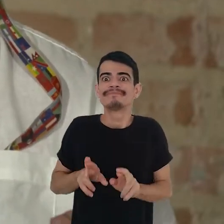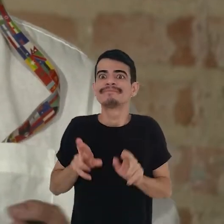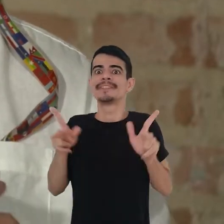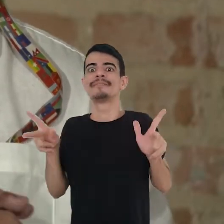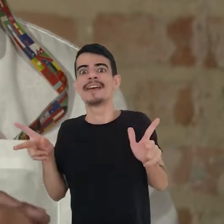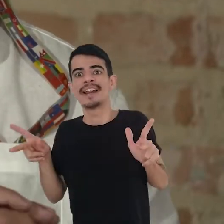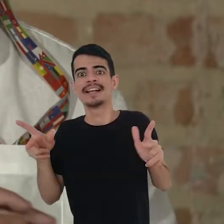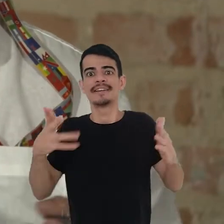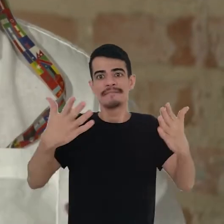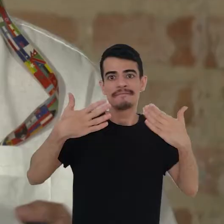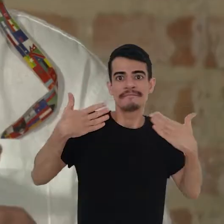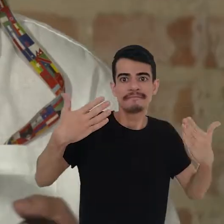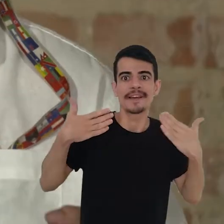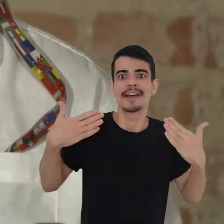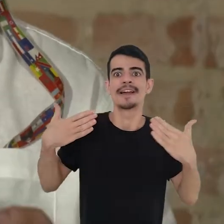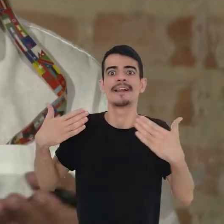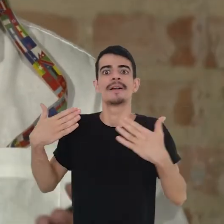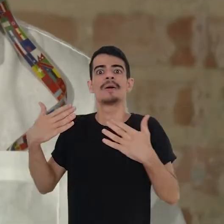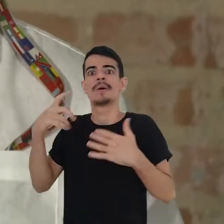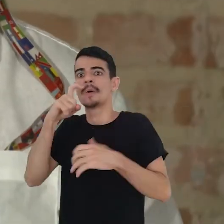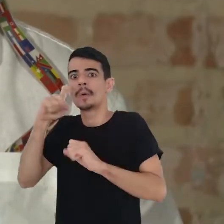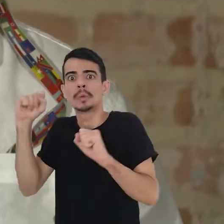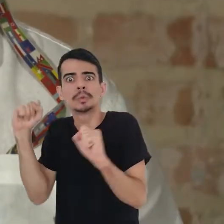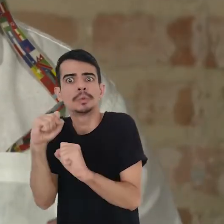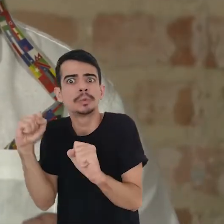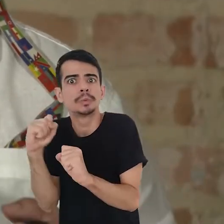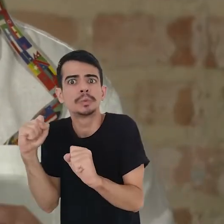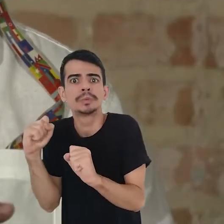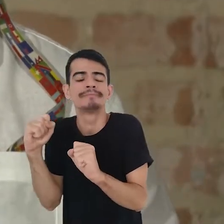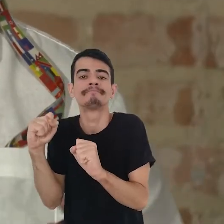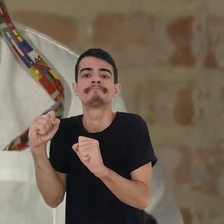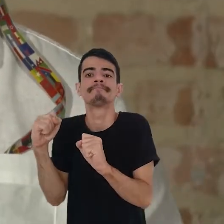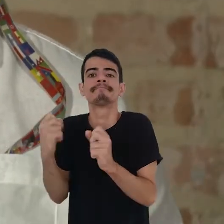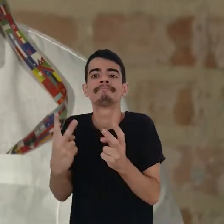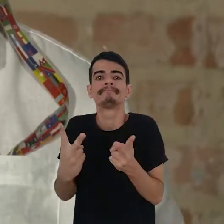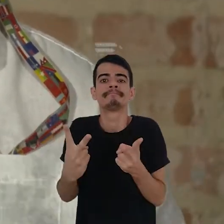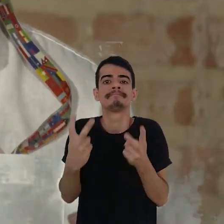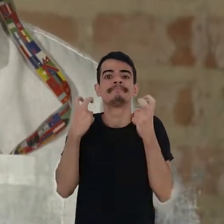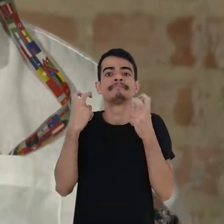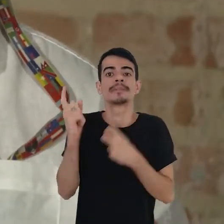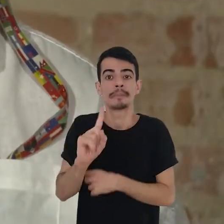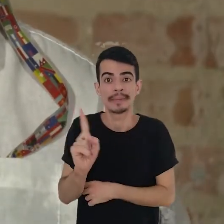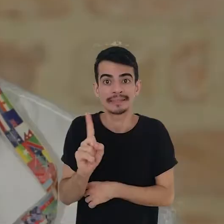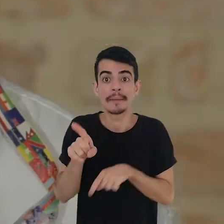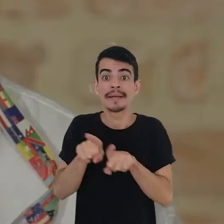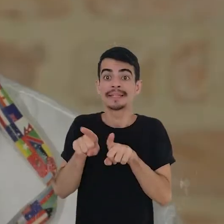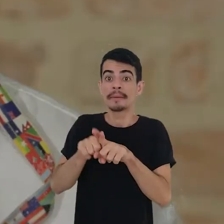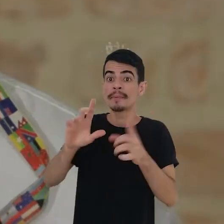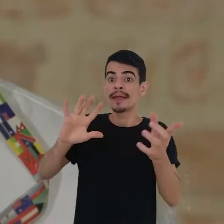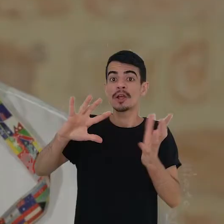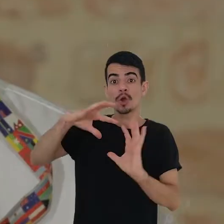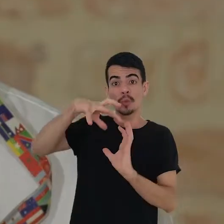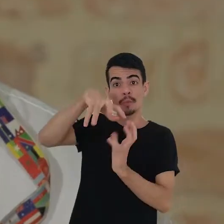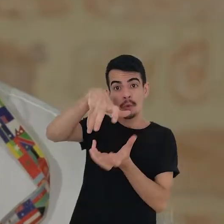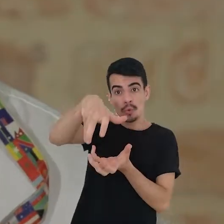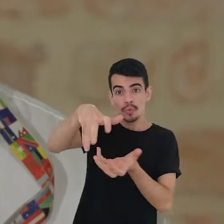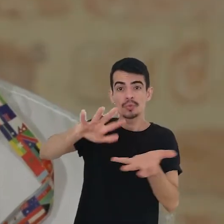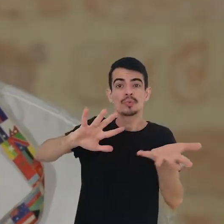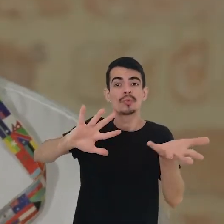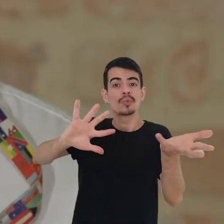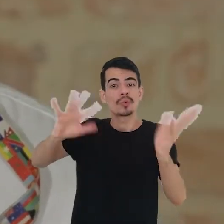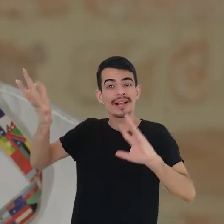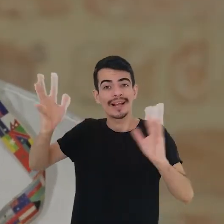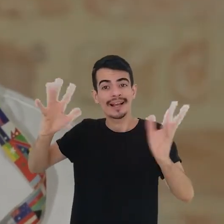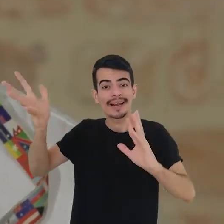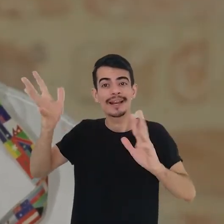que existe uma mudança climática em nível global em curso. Isso porque,